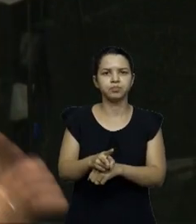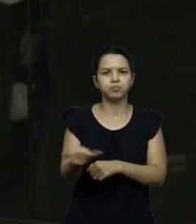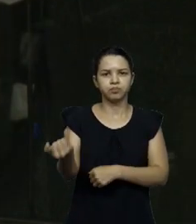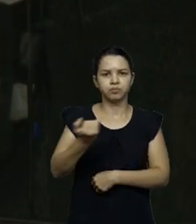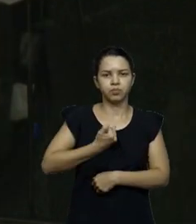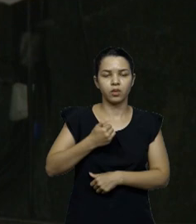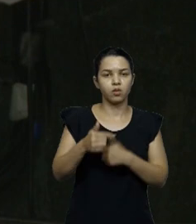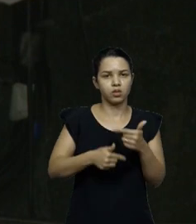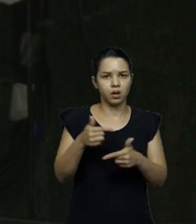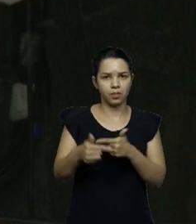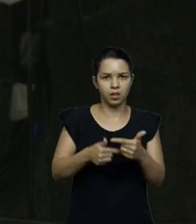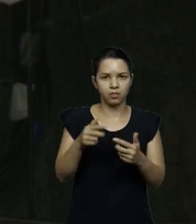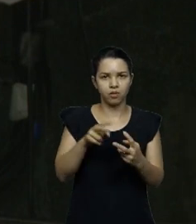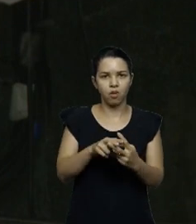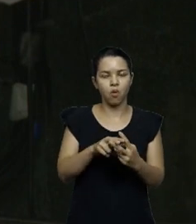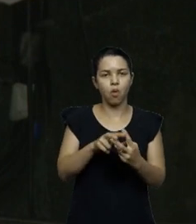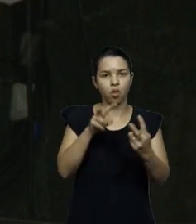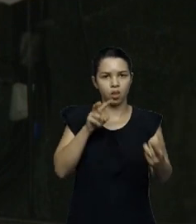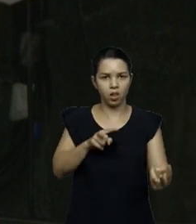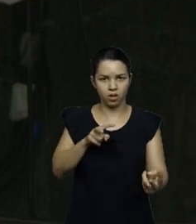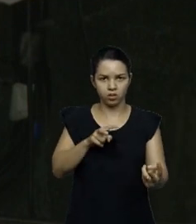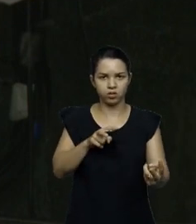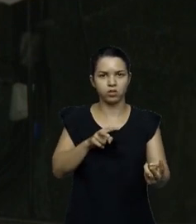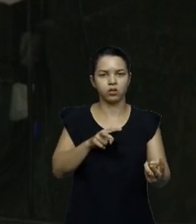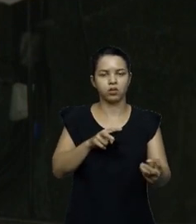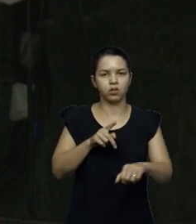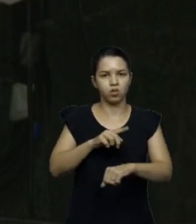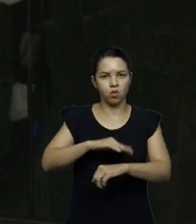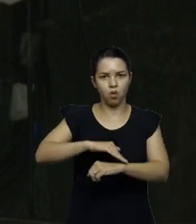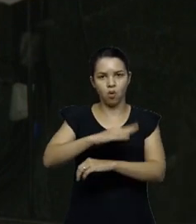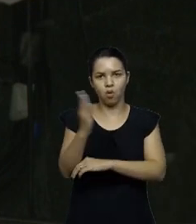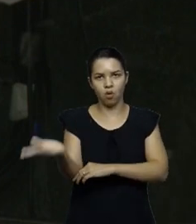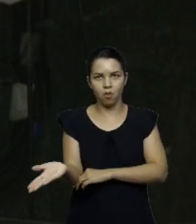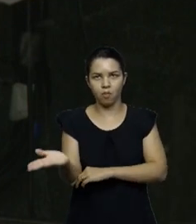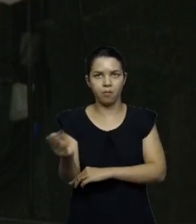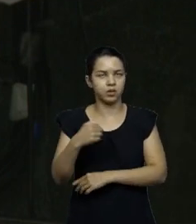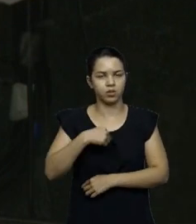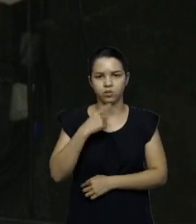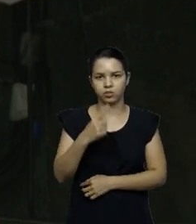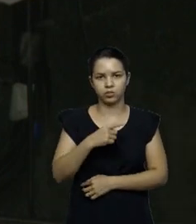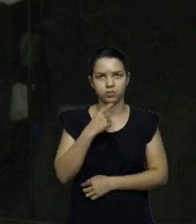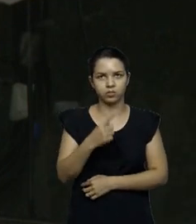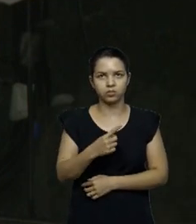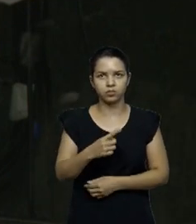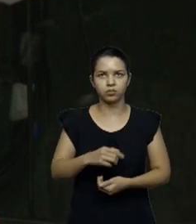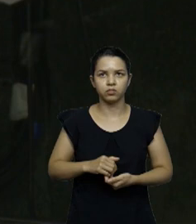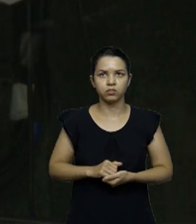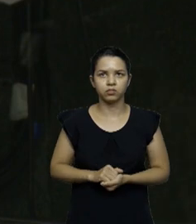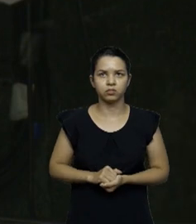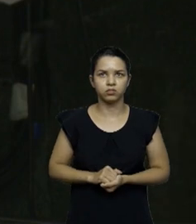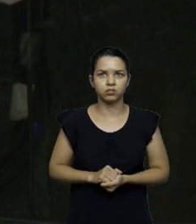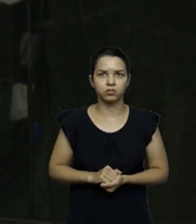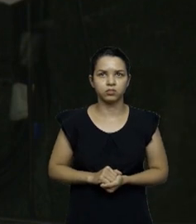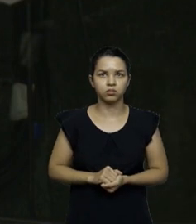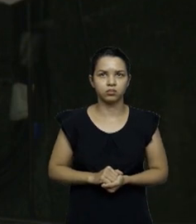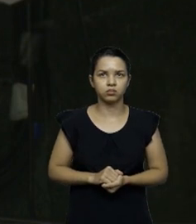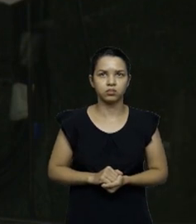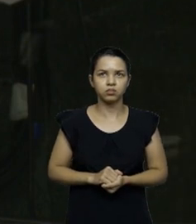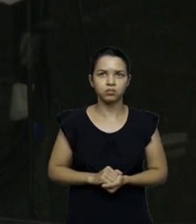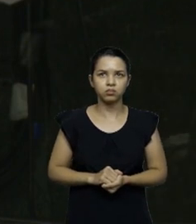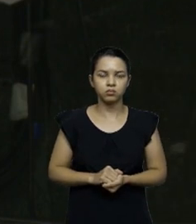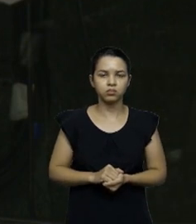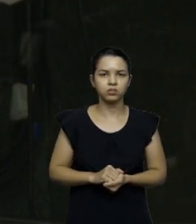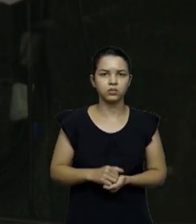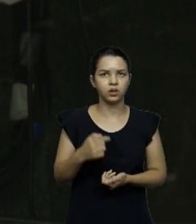no contra turno que não seria possível Oi e aí Enfim chegou a situação